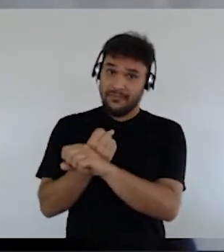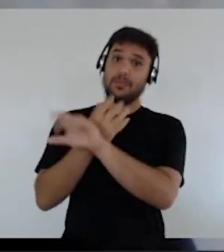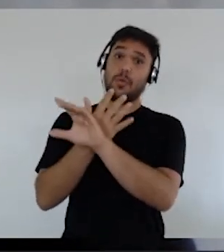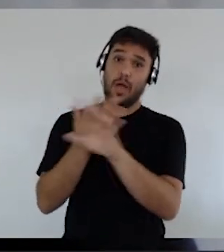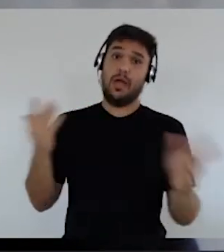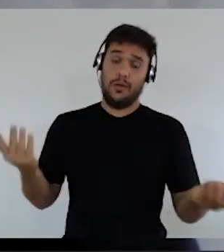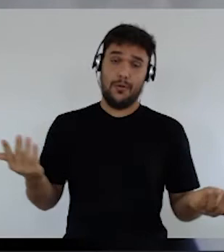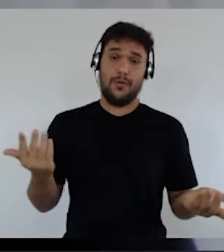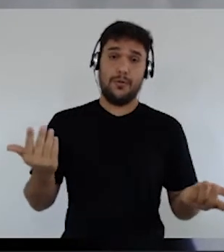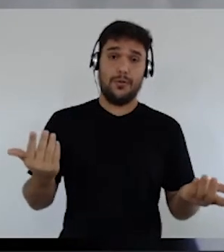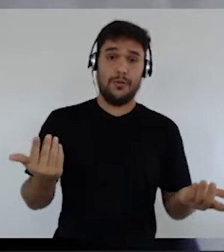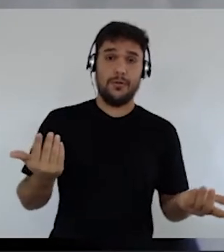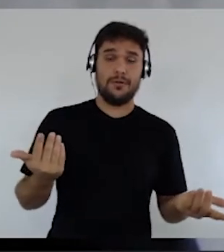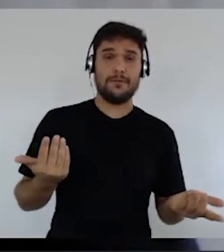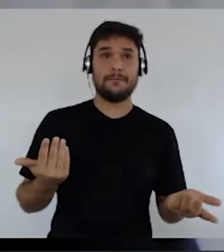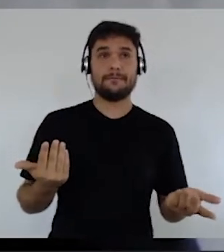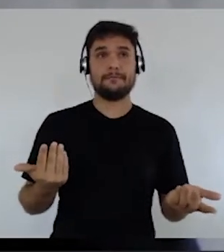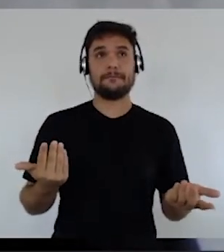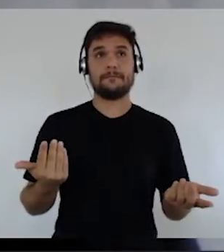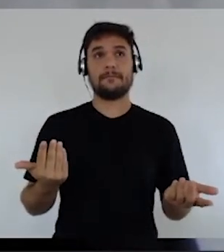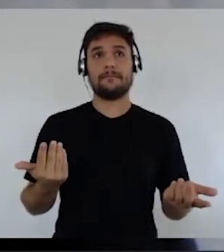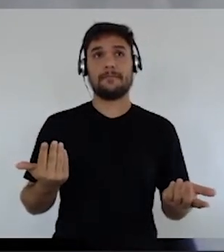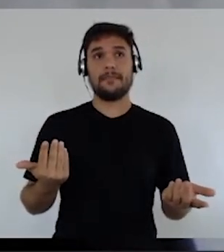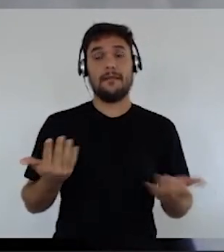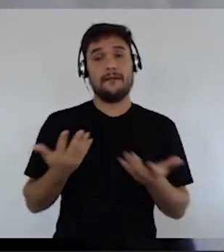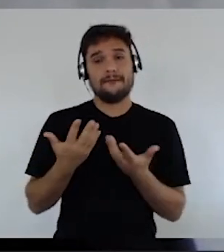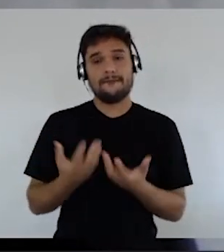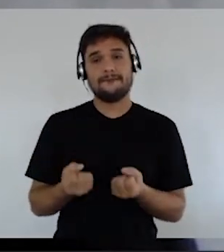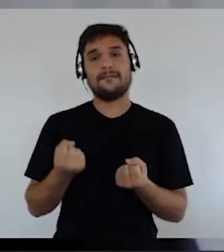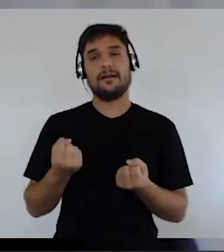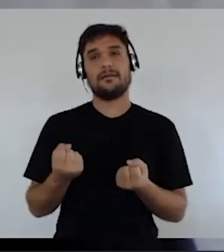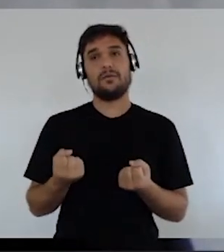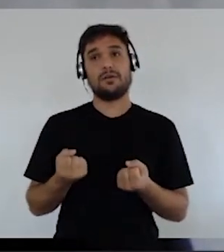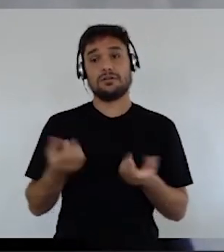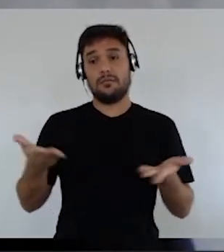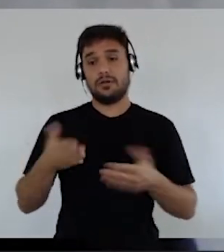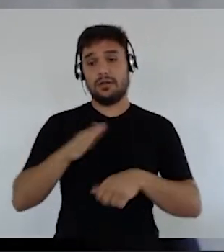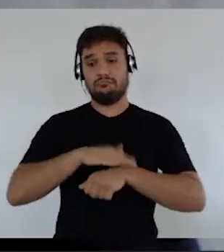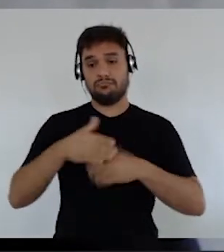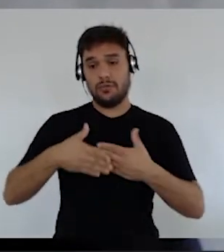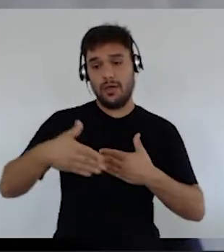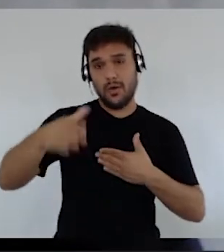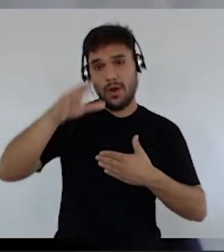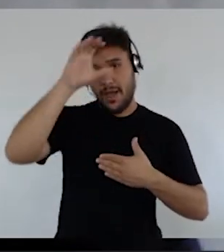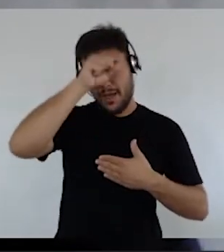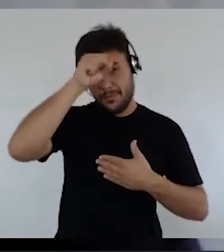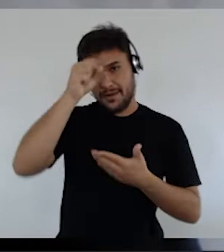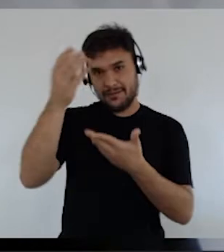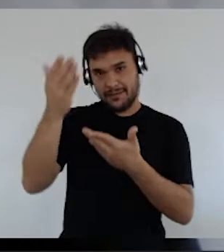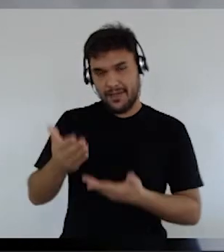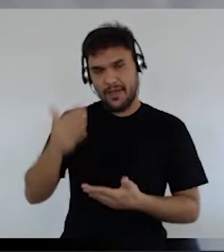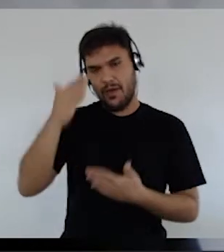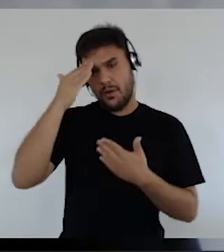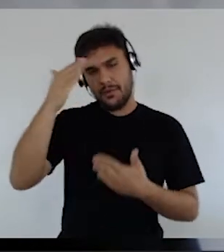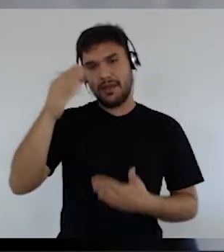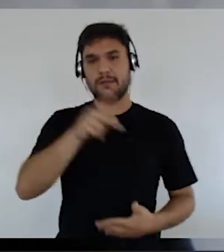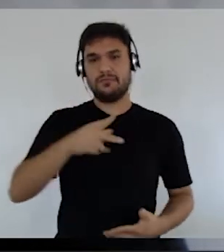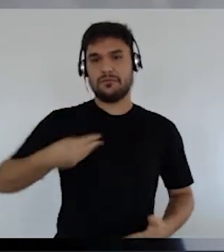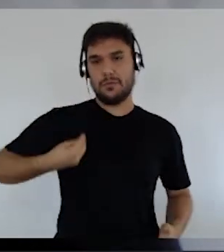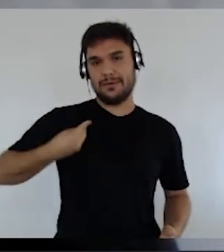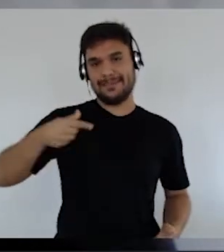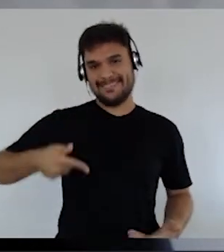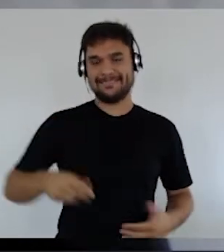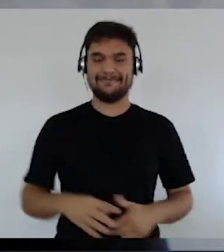eletrônica, telemática, virtual, e vamos, a partir desse momento, aprender muito consigo. Muito obrigado, professor, pela presença.